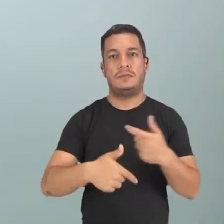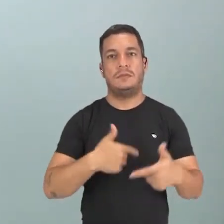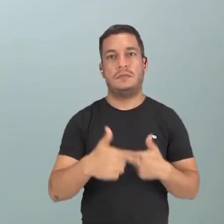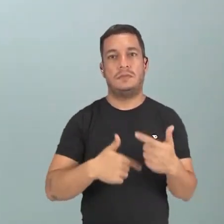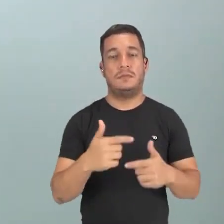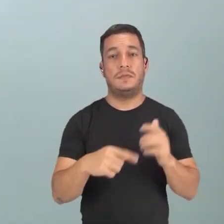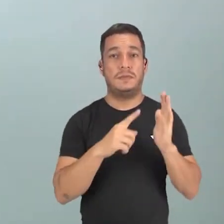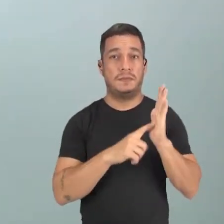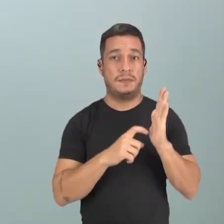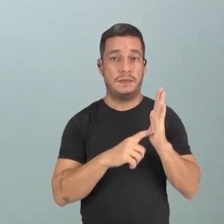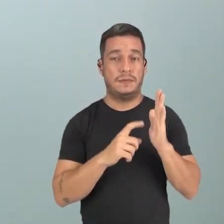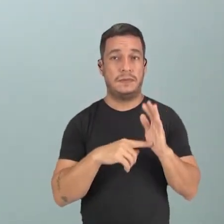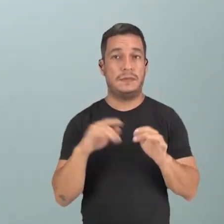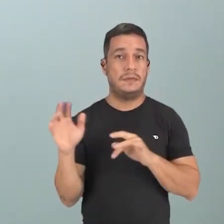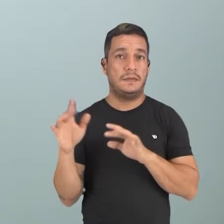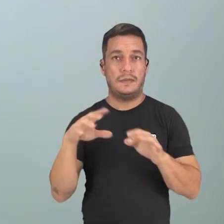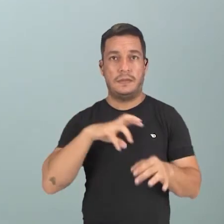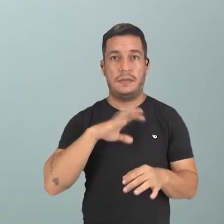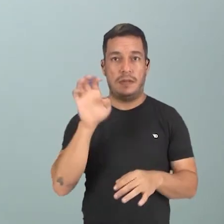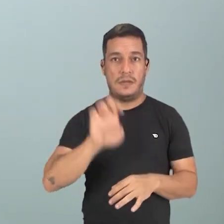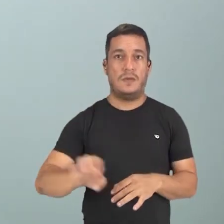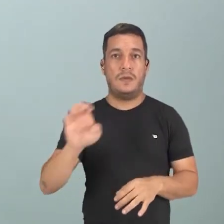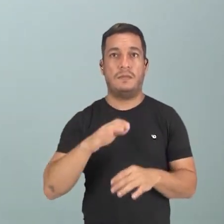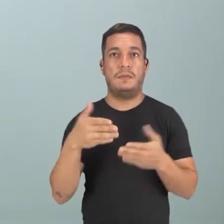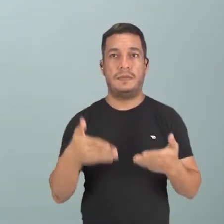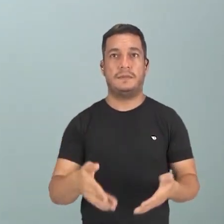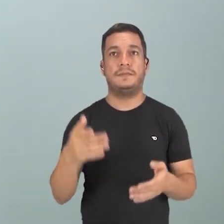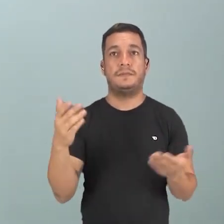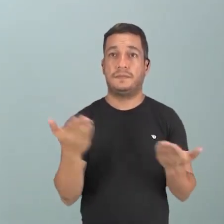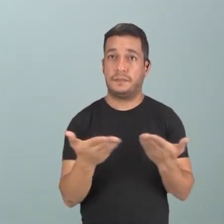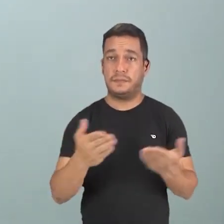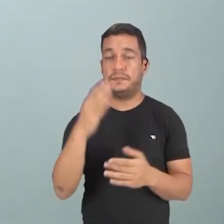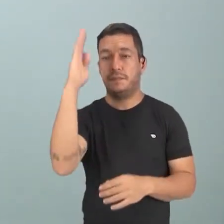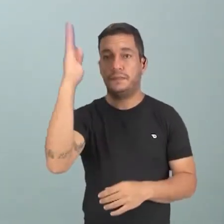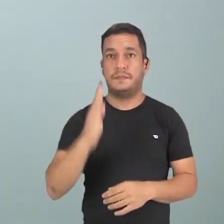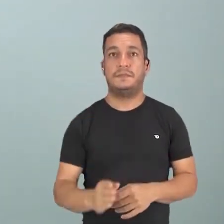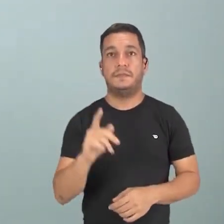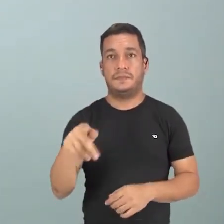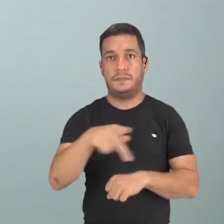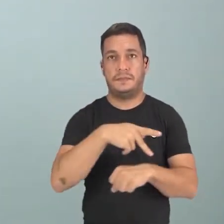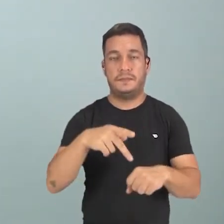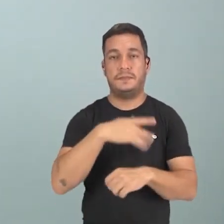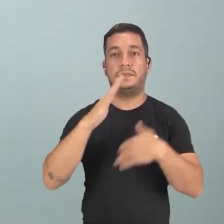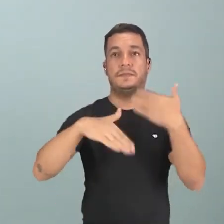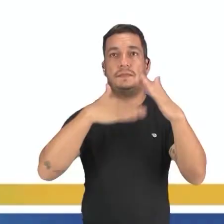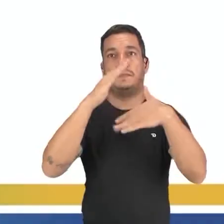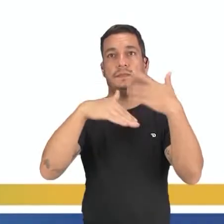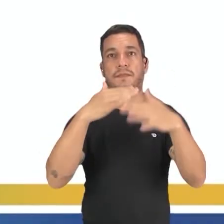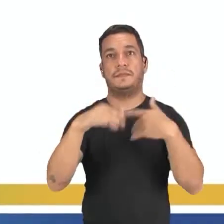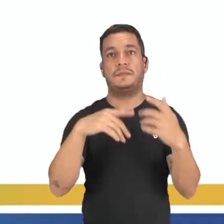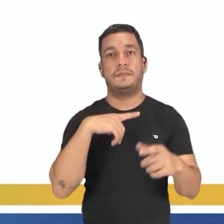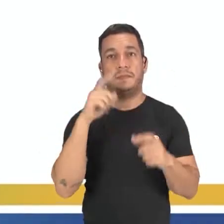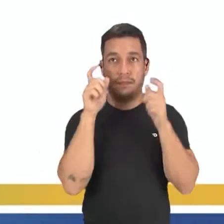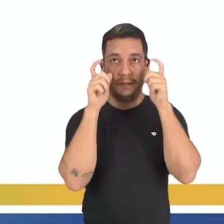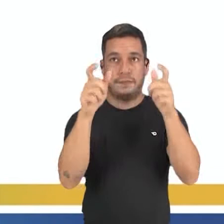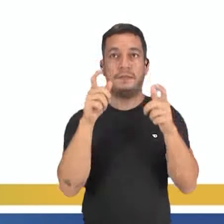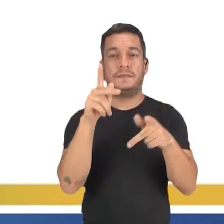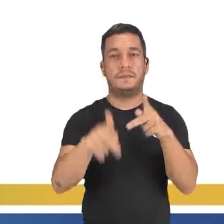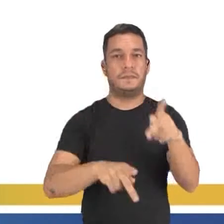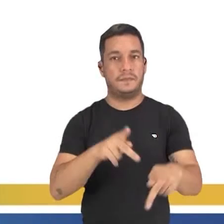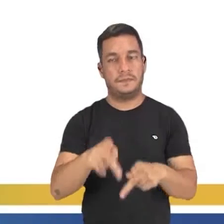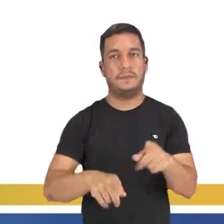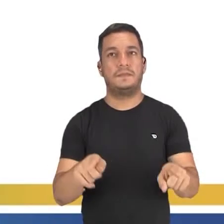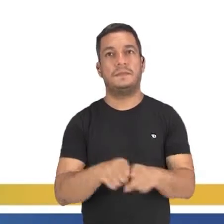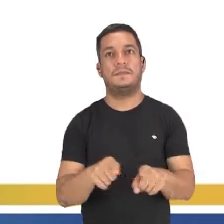trabalho branca que veio da Europa para cá. Atualmente, apesar do Brasil ser um país em desenvolvimento, desperta a intenção de